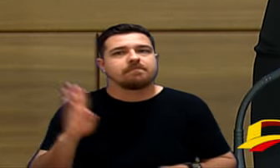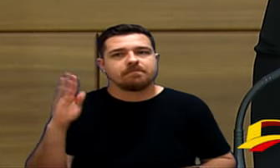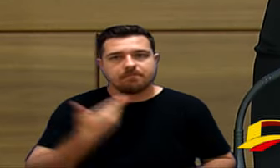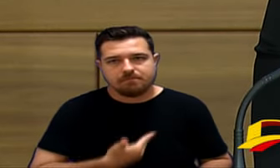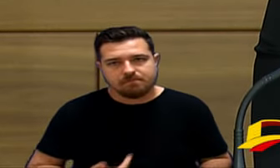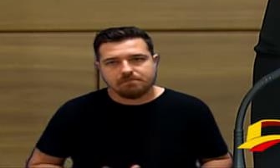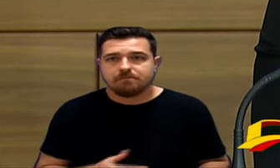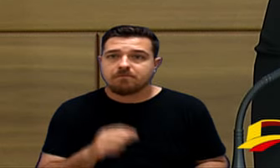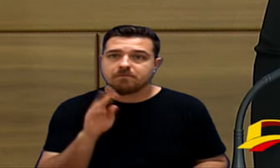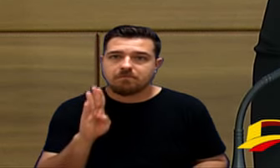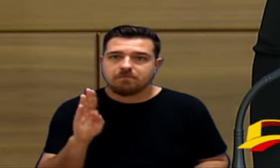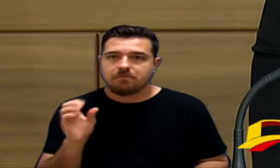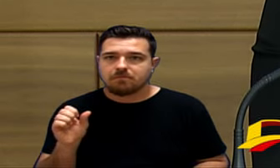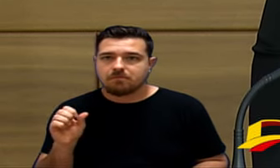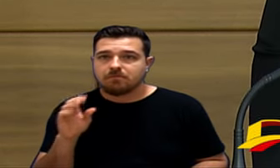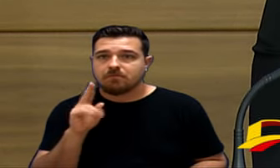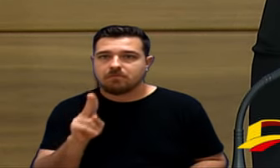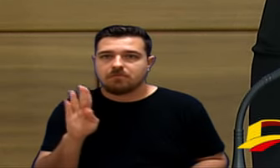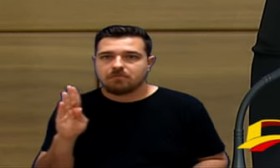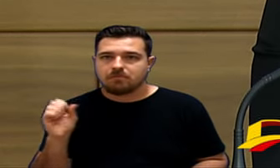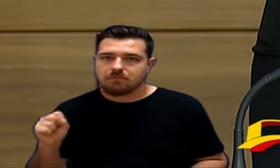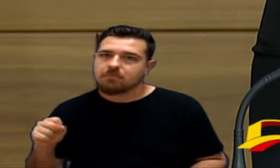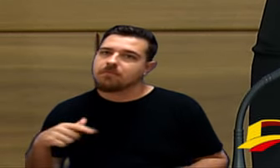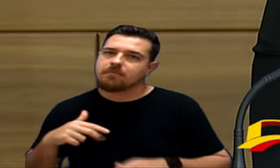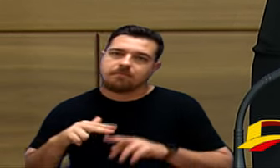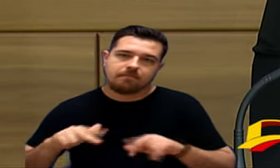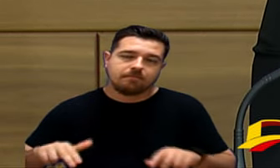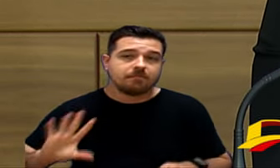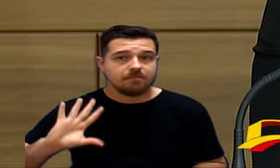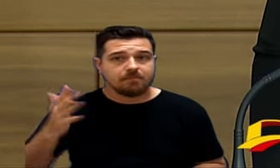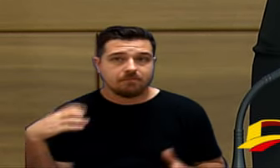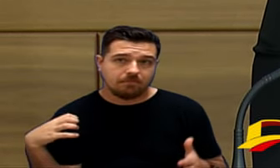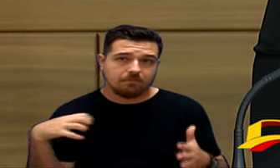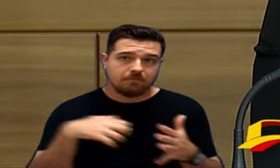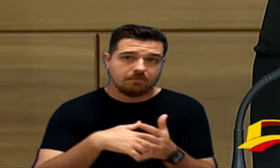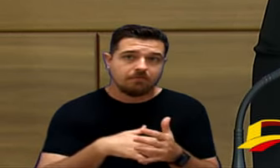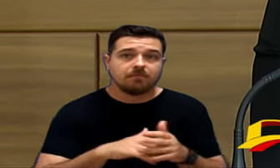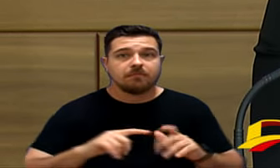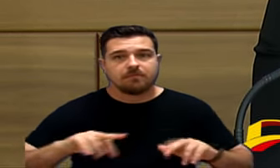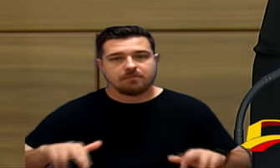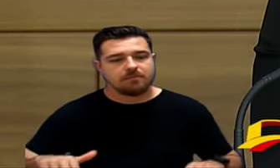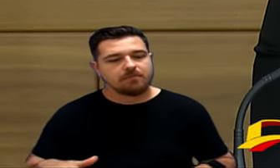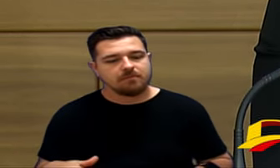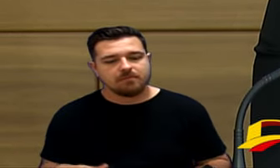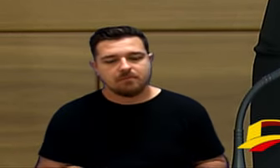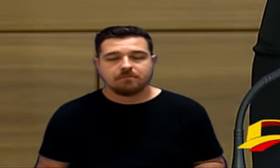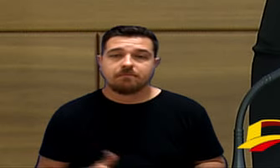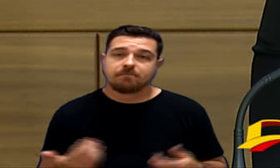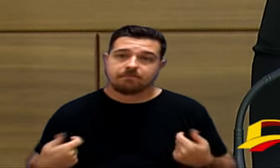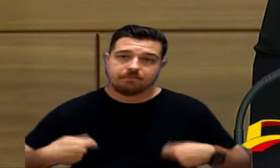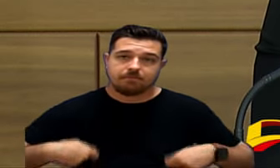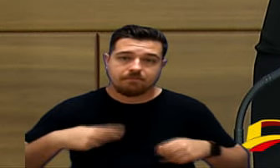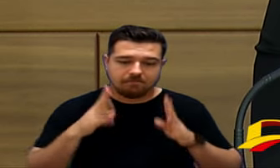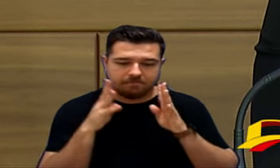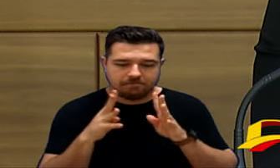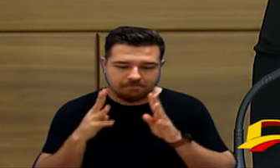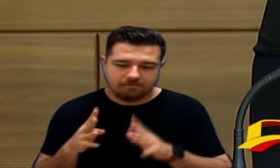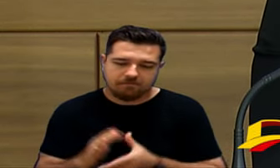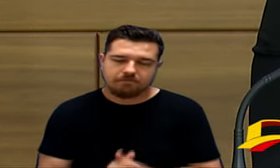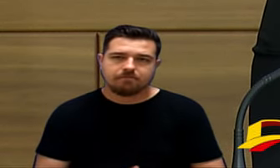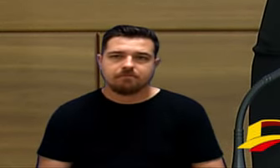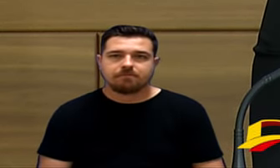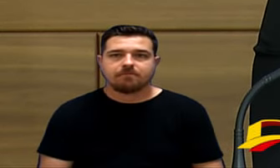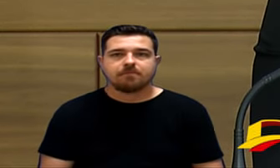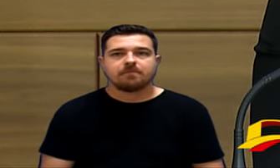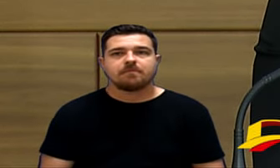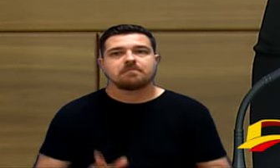unidades de saúde e as próprias ocorrências do dia a dia o guarda el tá passando num determinada região como eu disse a incidental el se